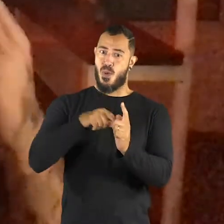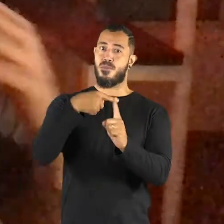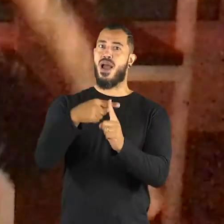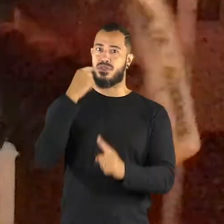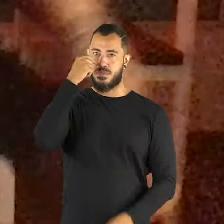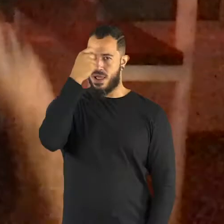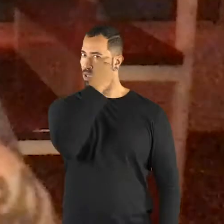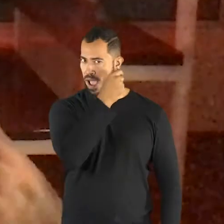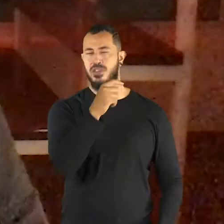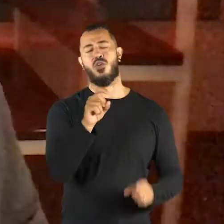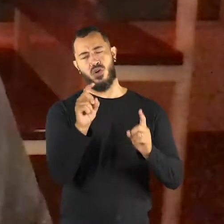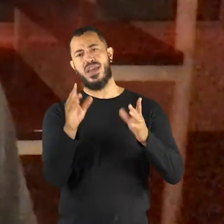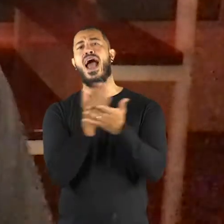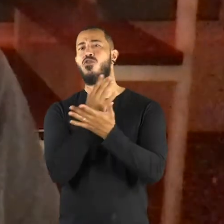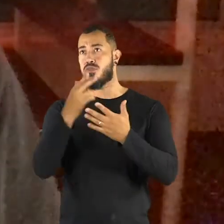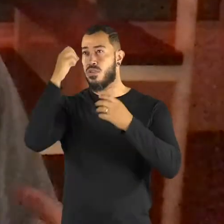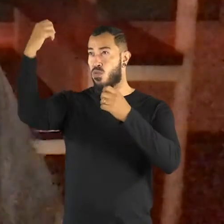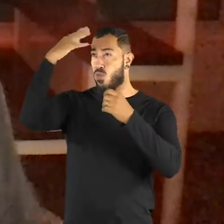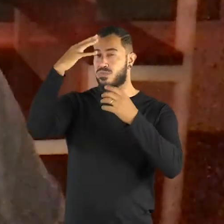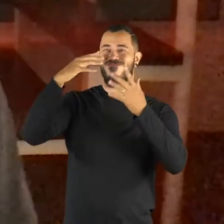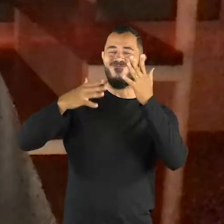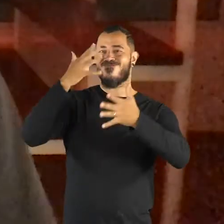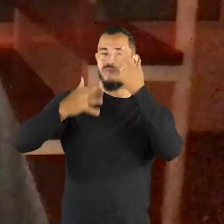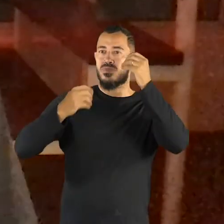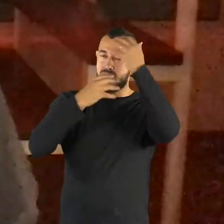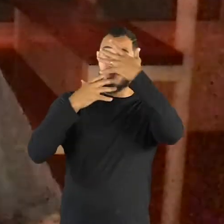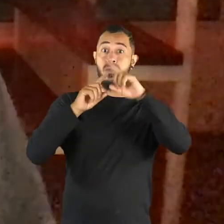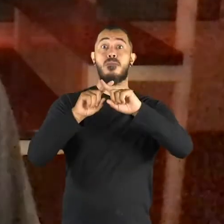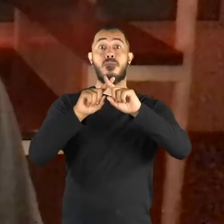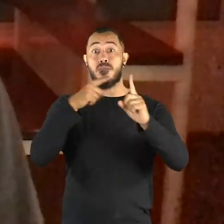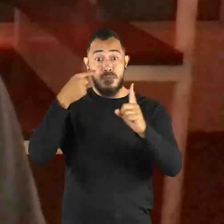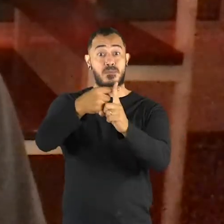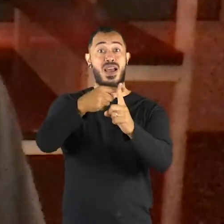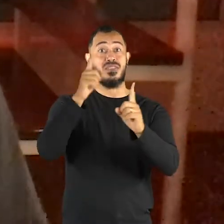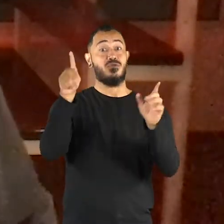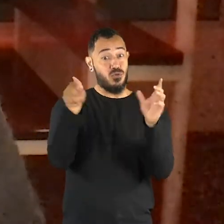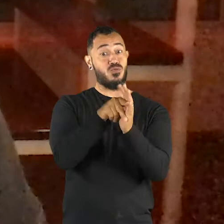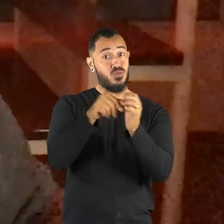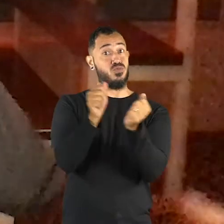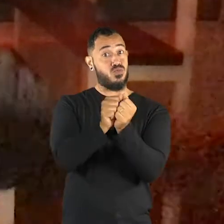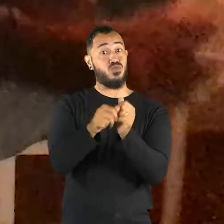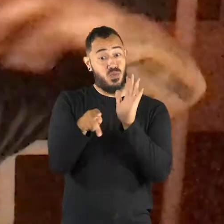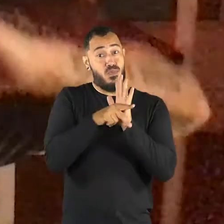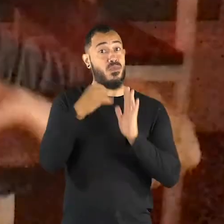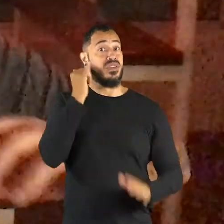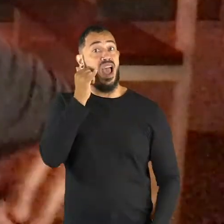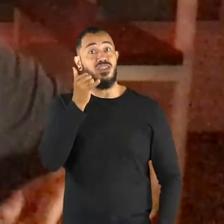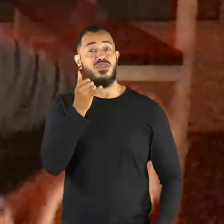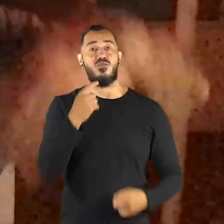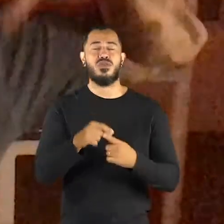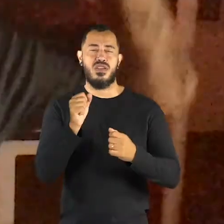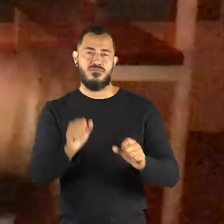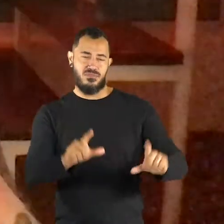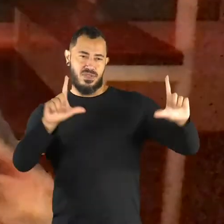correção, para melhorar a luz, mas quando a maquiagem também se torna narrativa, é muito interessante, porque a gente faz esse núcleo da